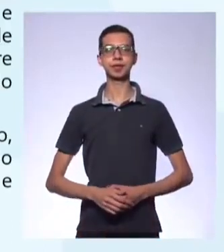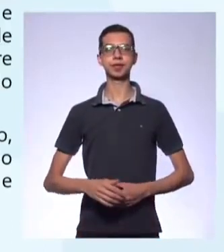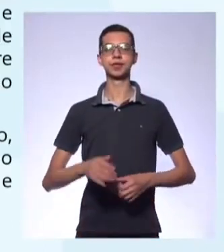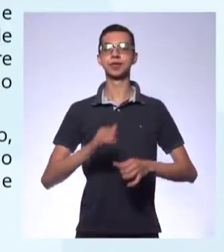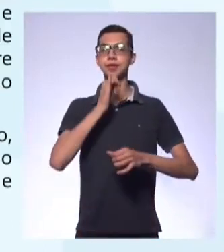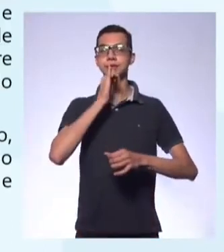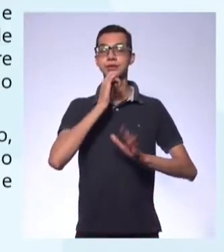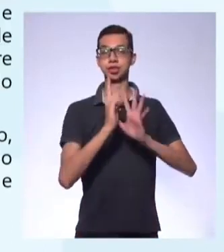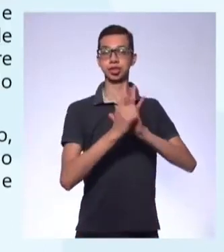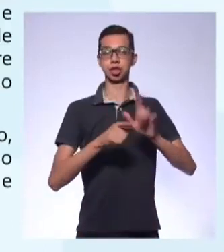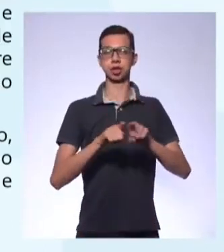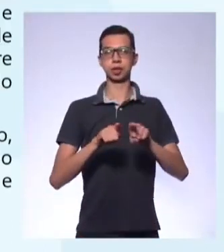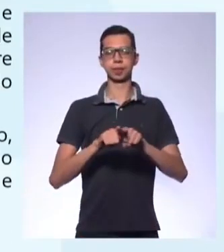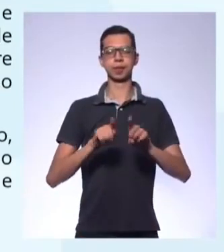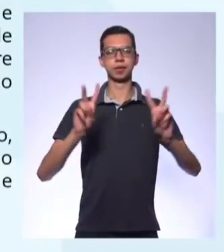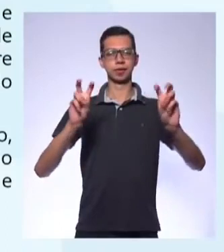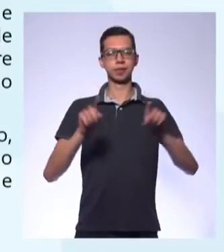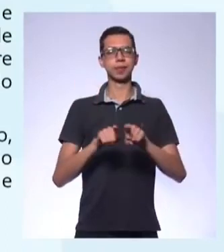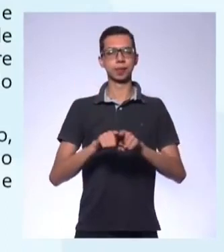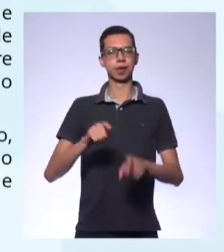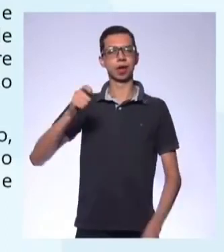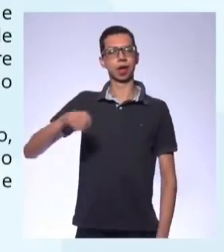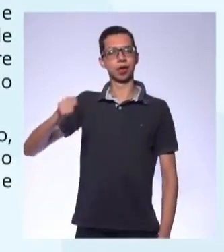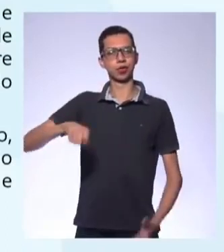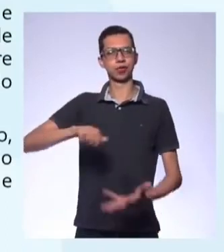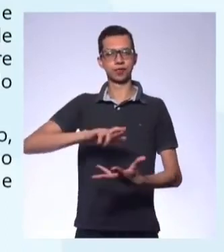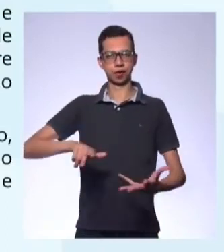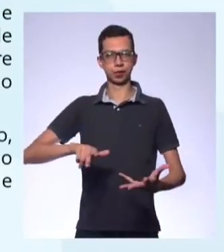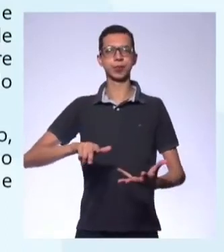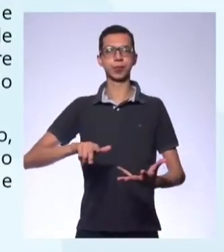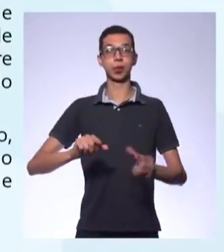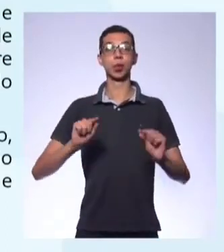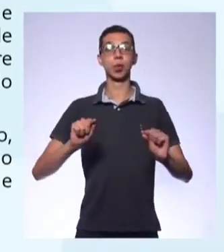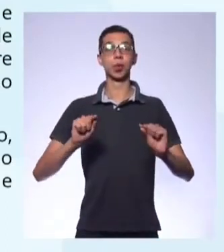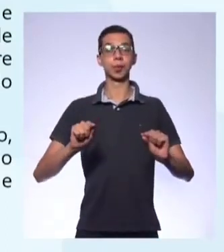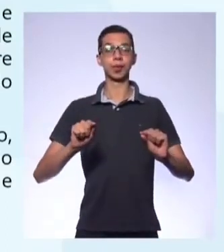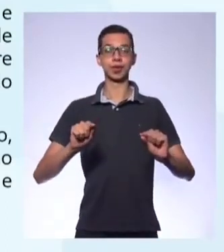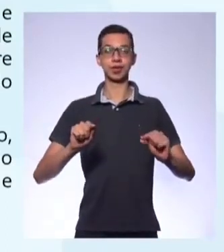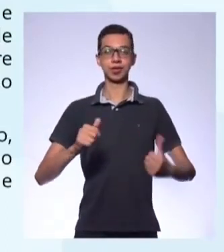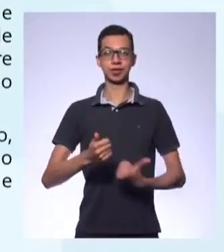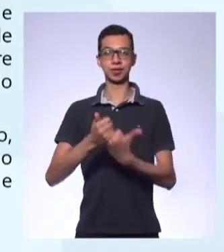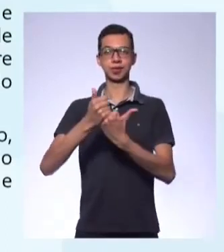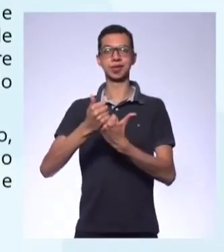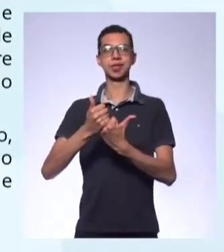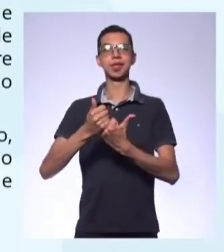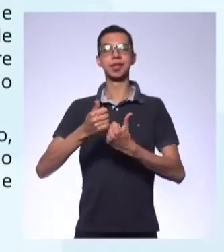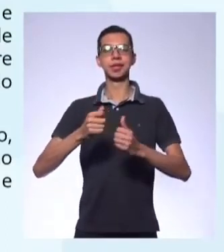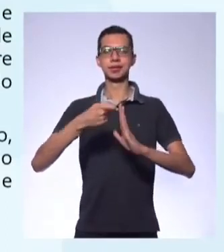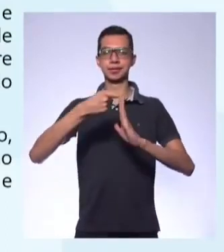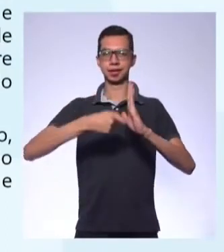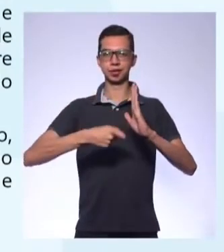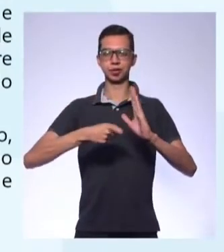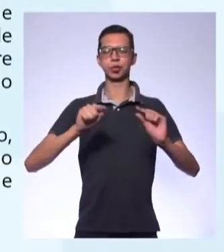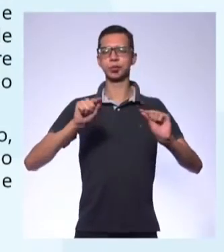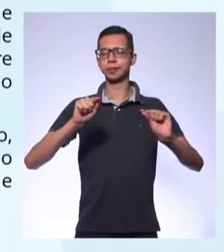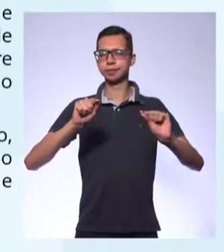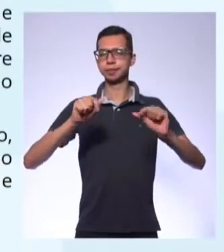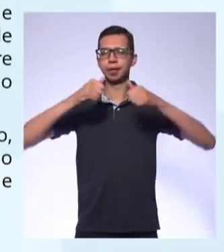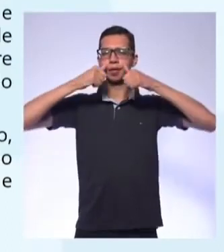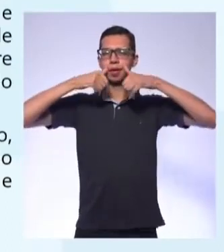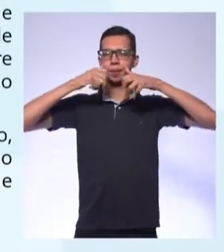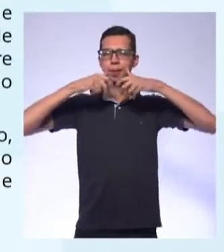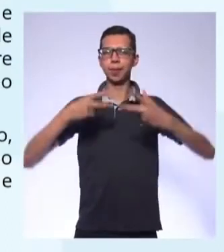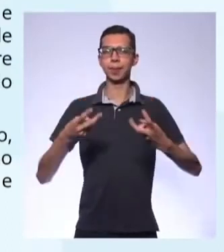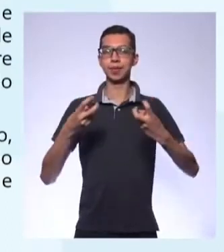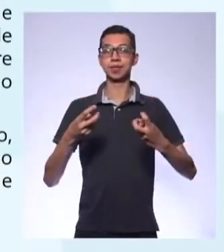e autores. E a habilidade de suporte, identificar em texto dramático, personagem, ato, cena,